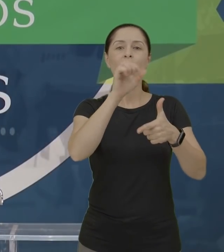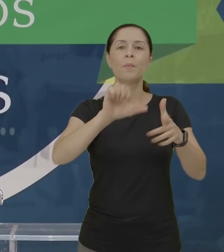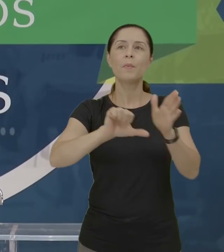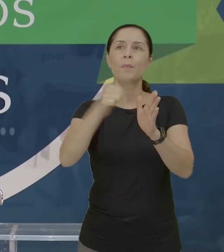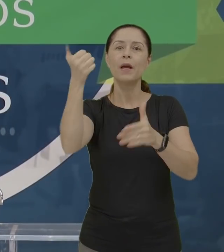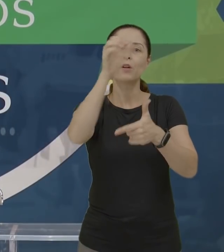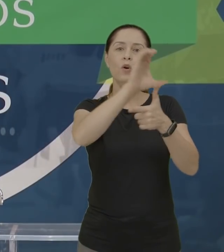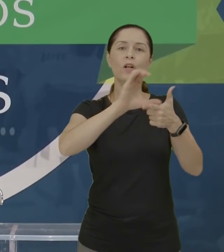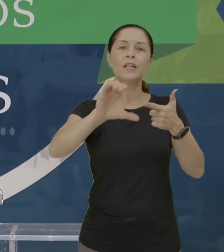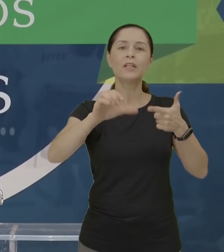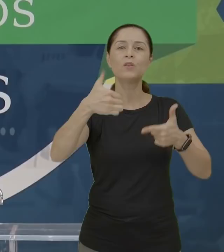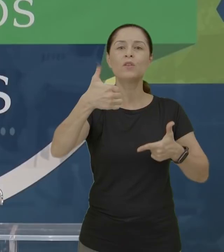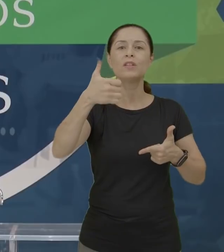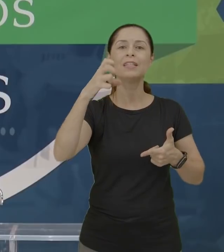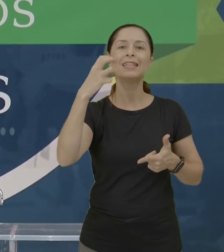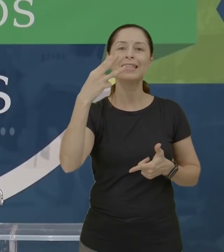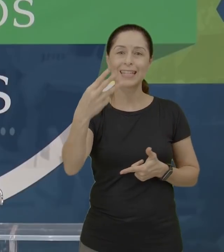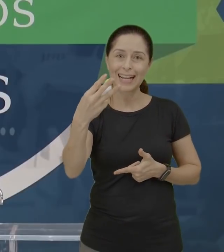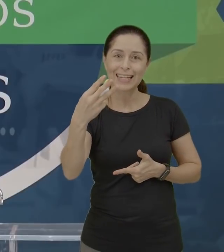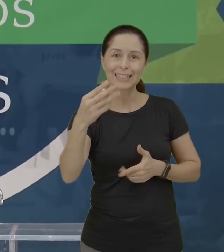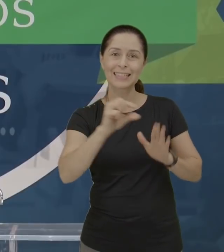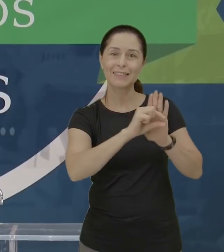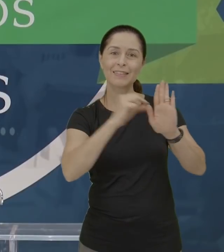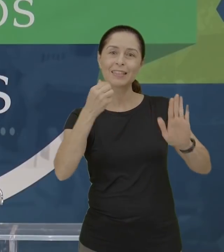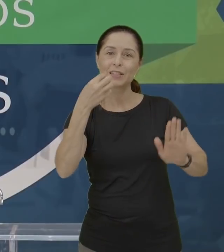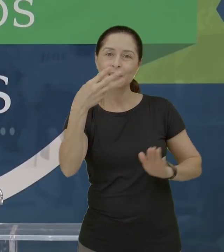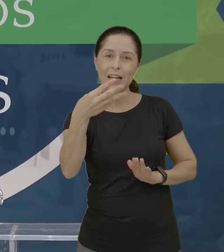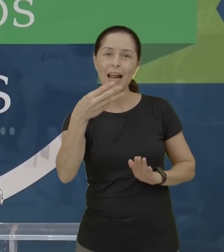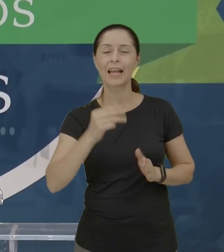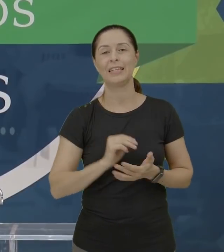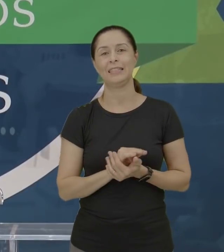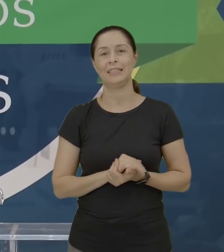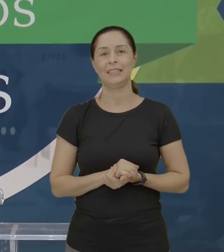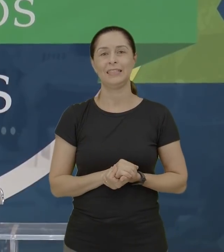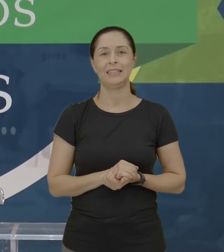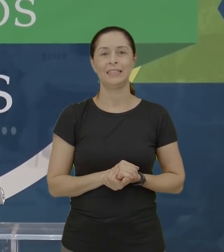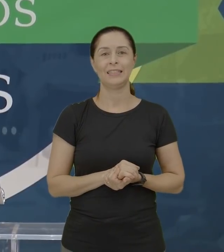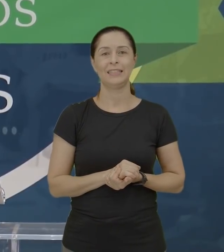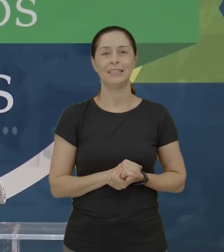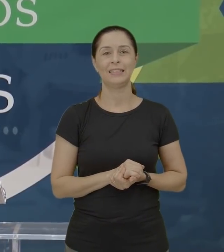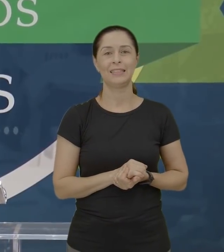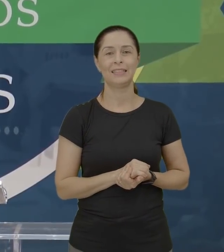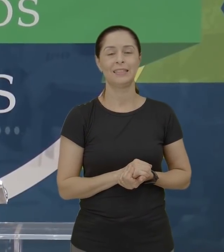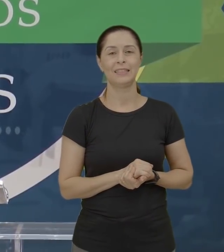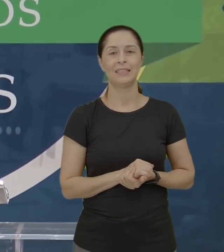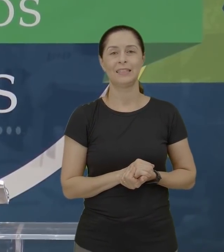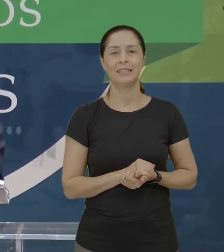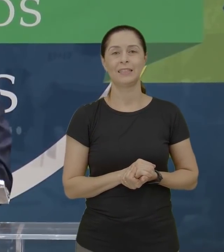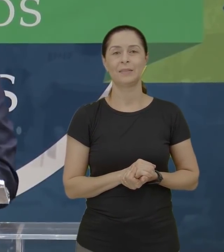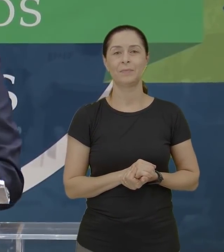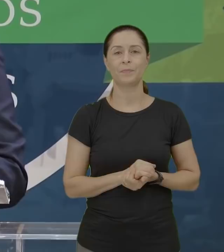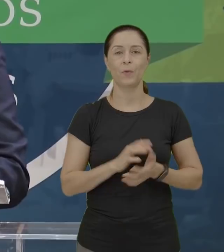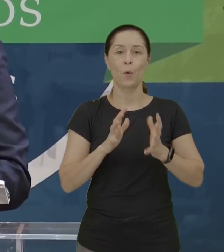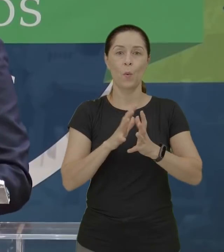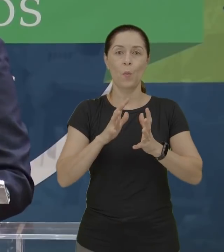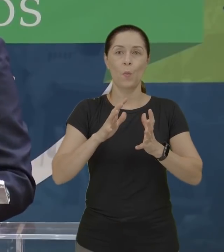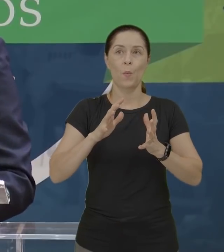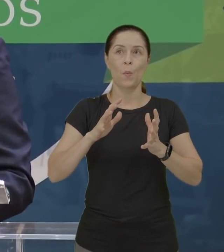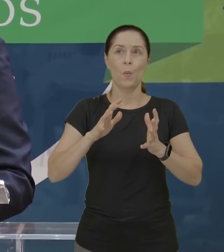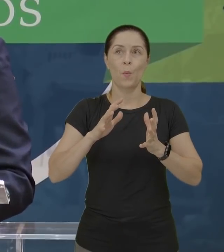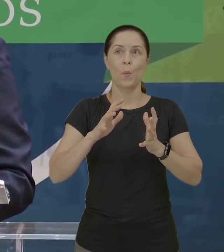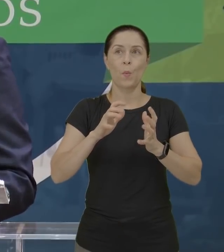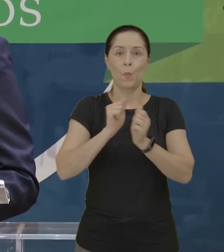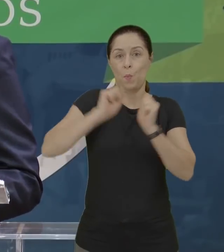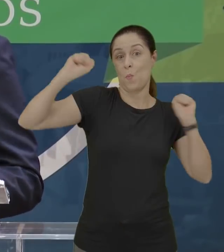Resta agora o amor, a fé e a esperança. Esses 3. Mas o maior desses é